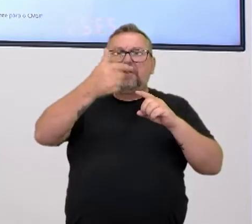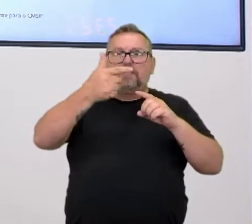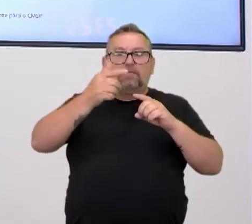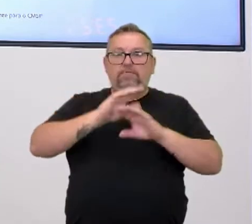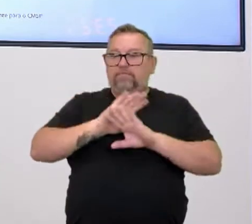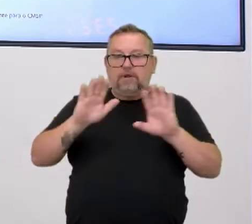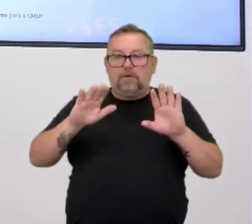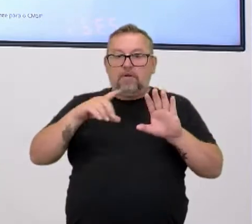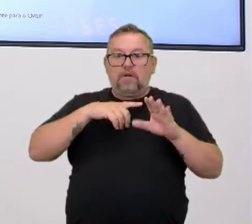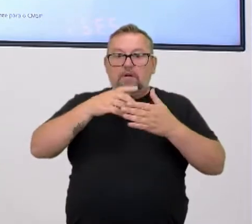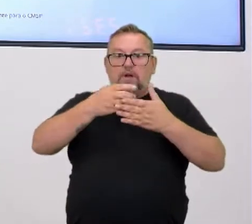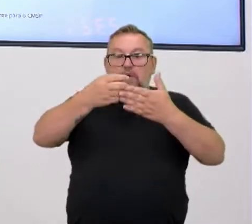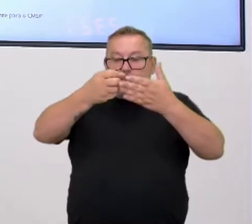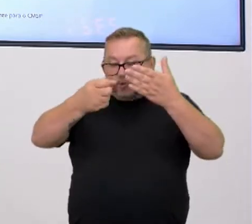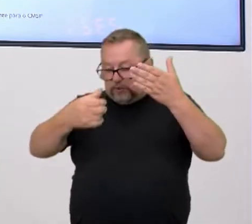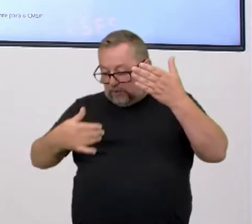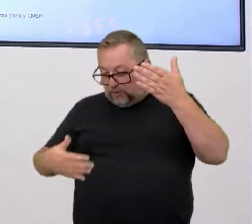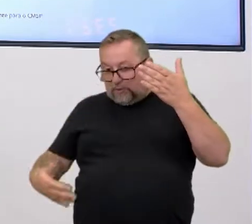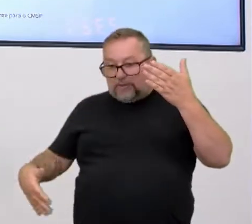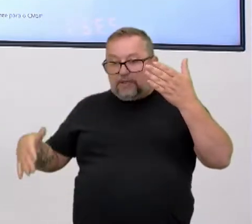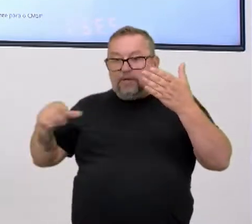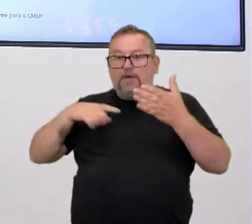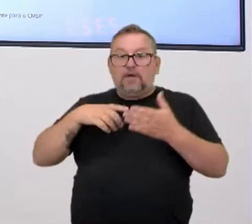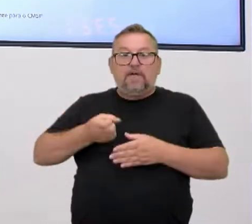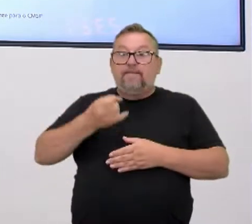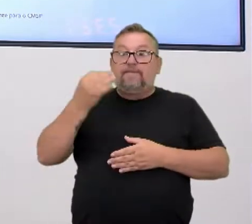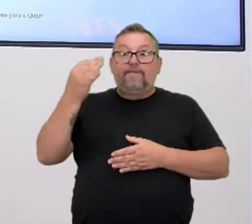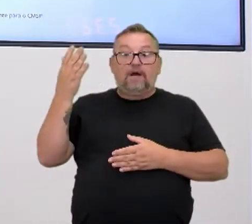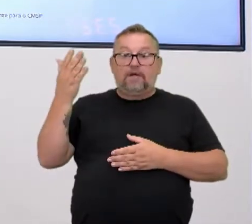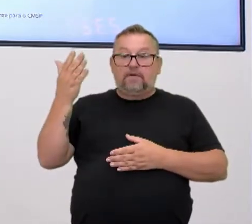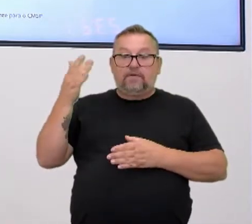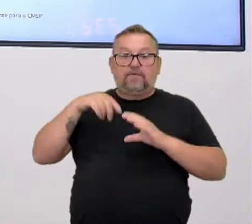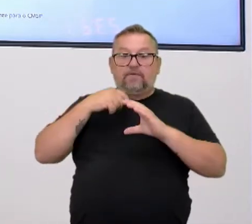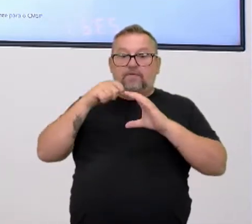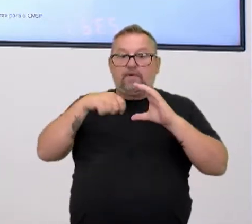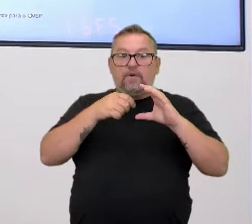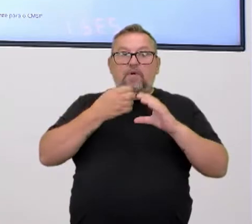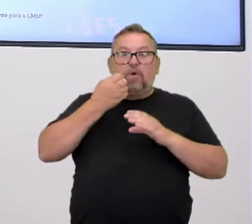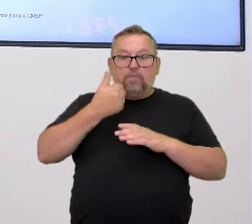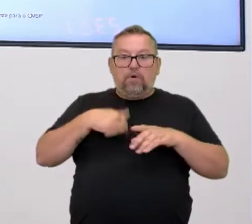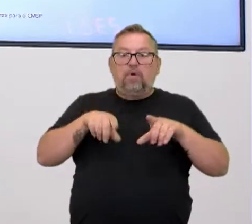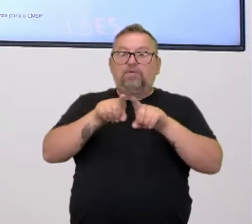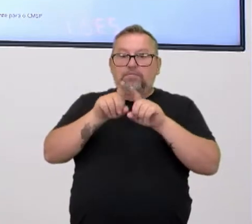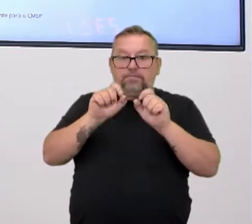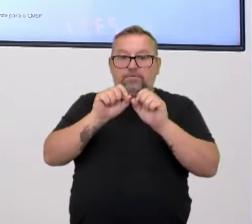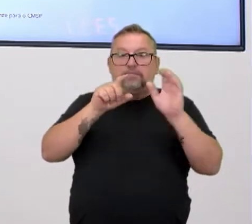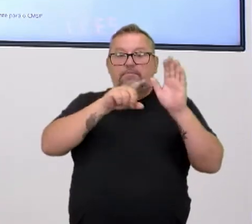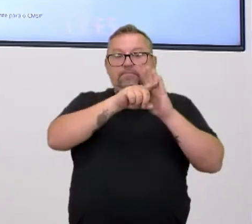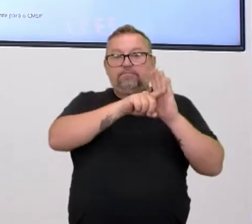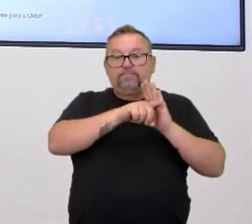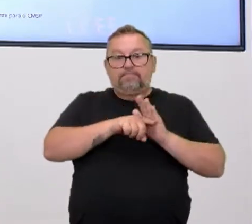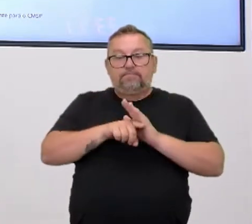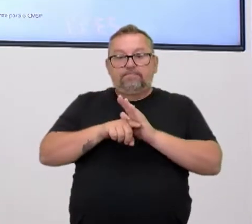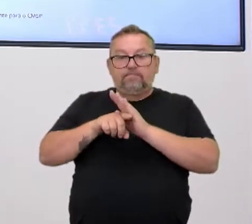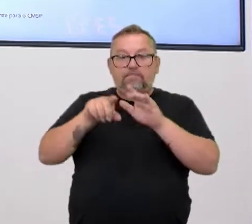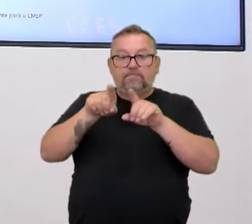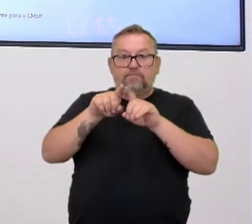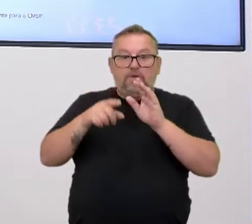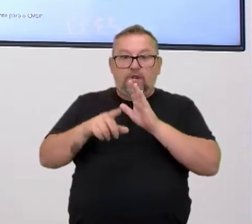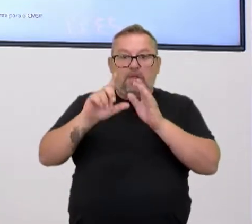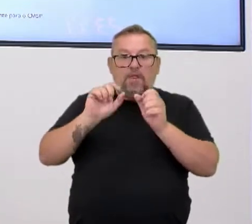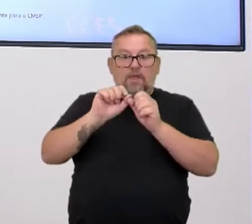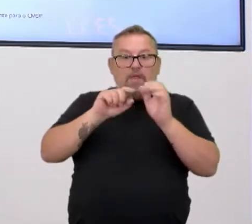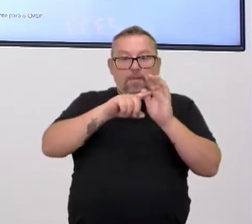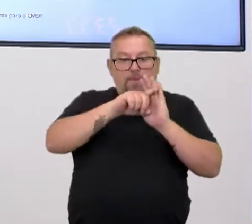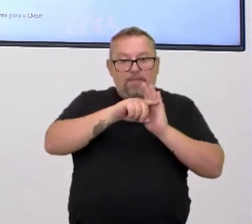tem infinitos, né? Tem uma gama aí, tem muitos vídeos que a gente pode pesquisar. E antes de sair